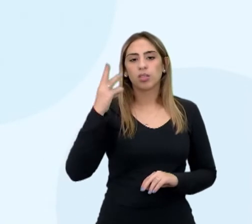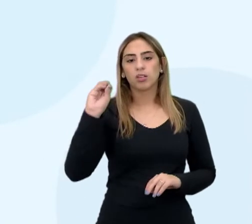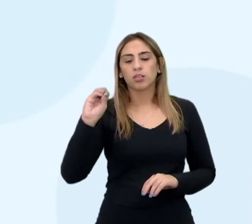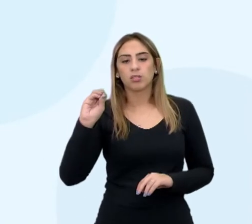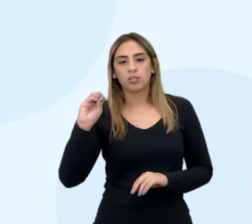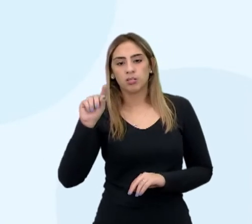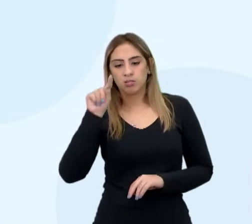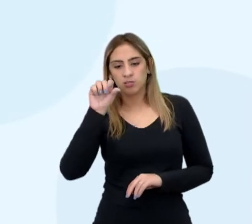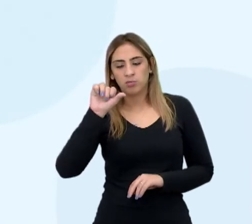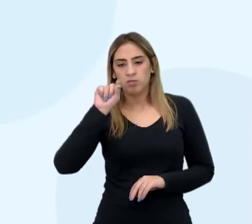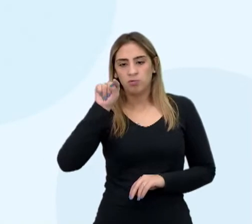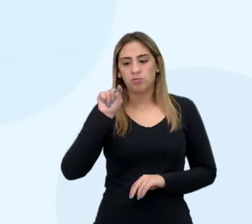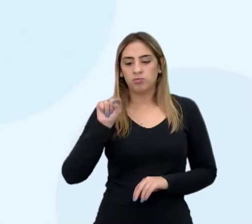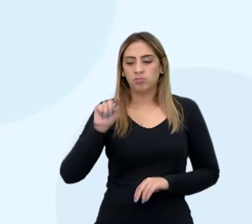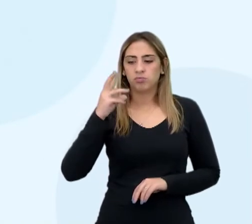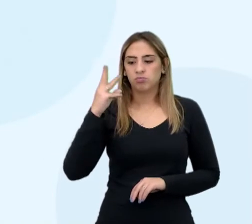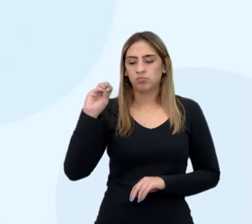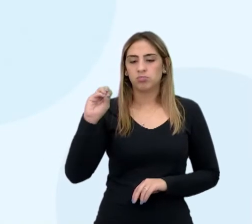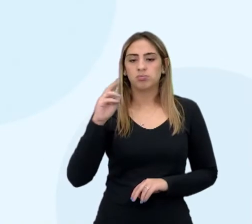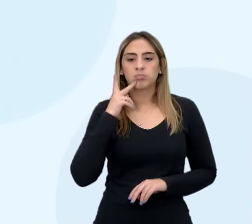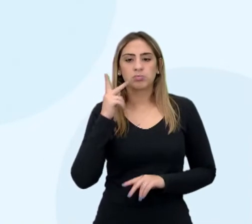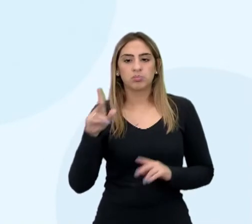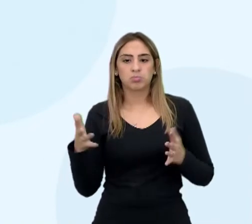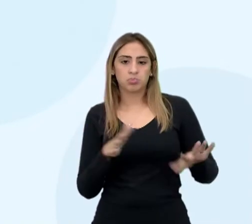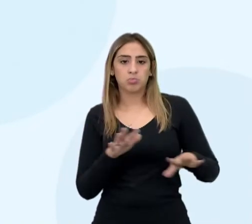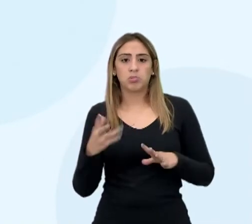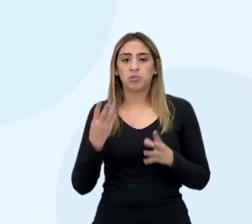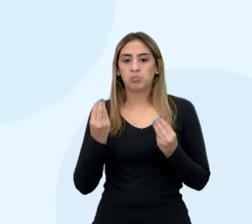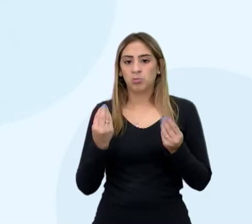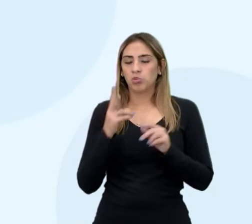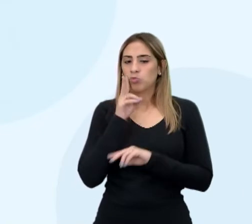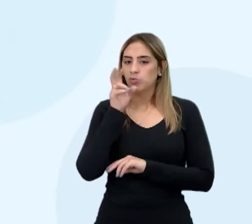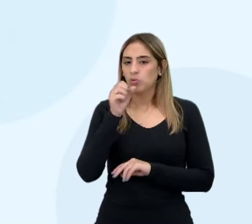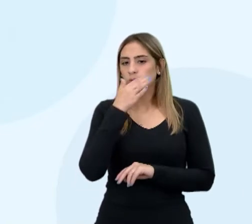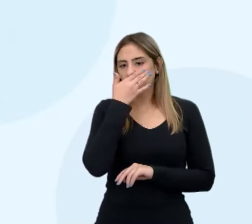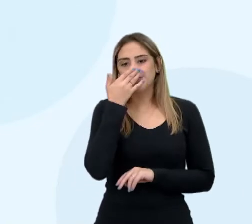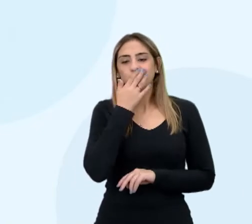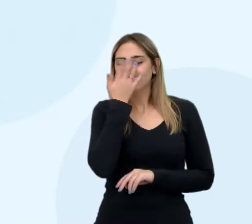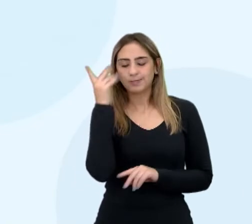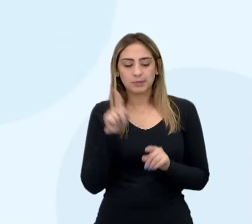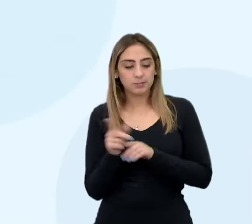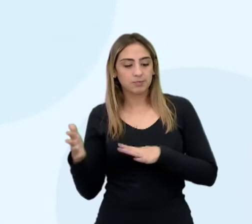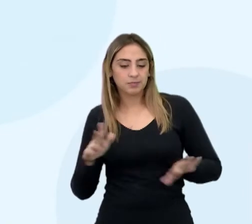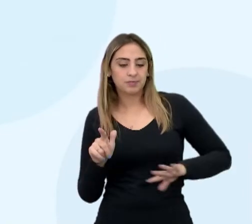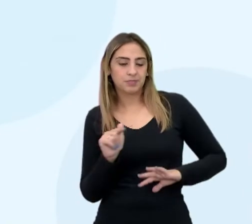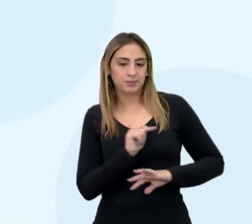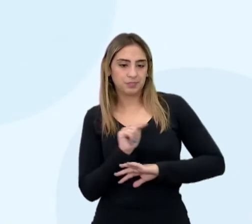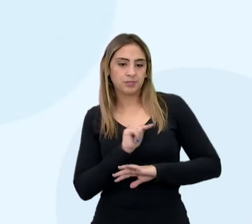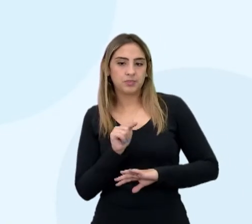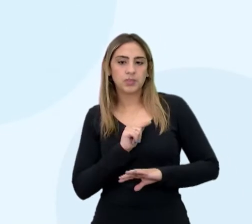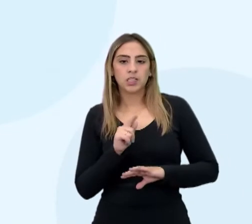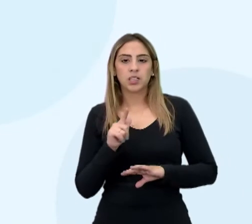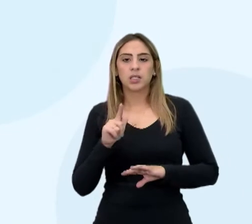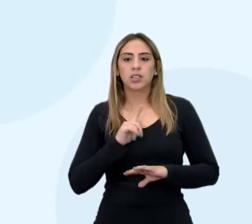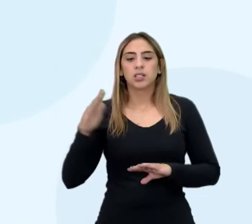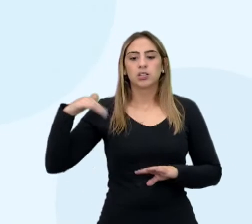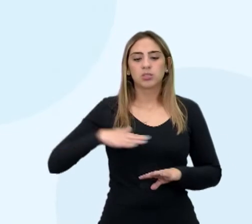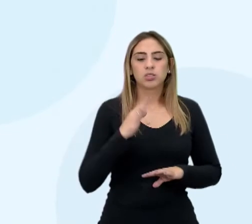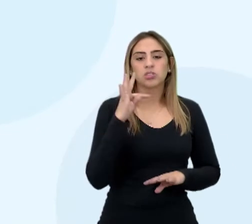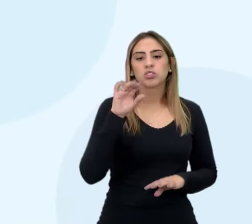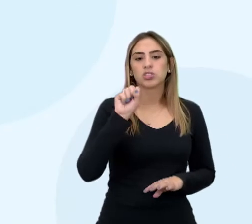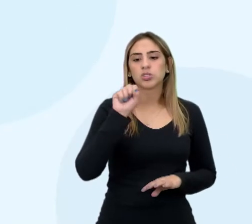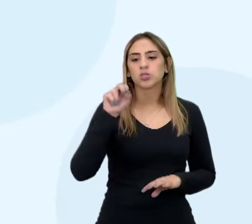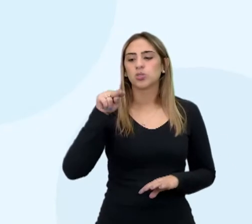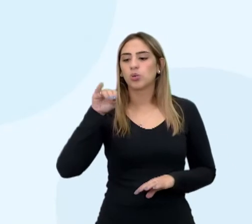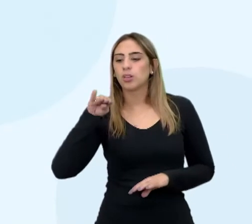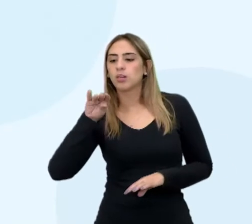por um terremoto de grandes proporções. Além disso, além do terremoto, teve aí um tsunami aí, que acabou